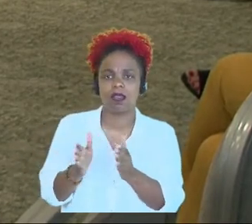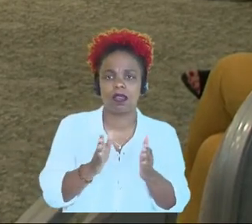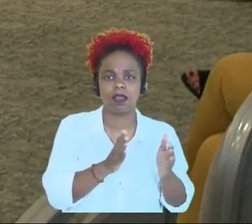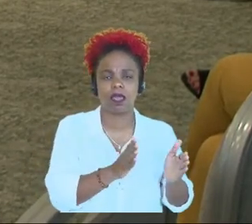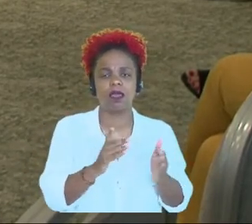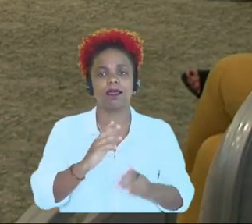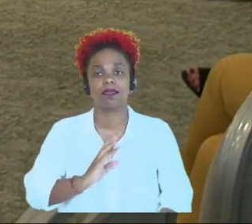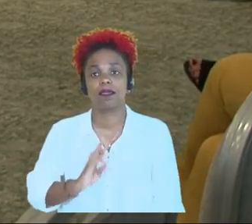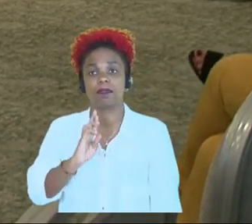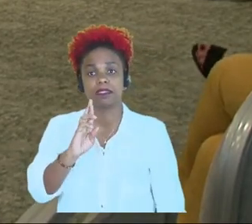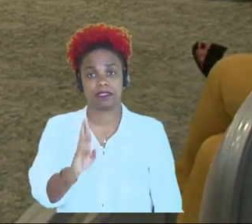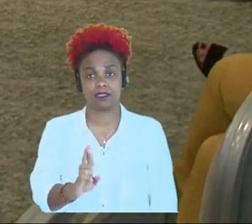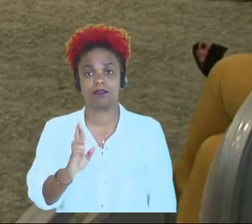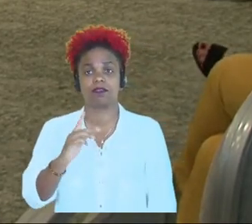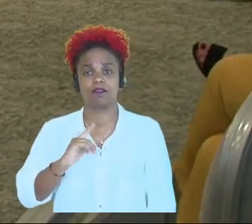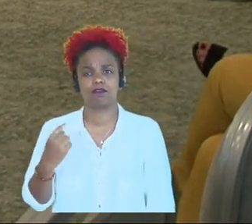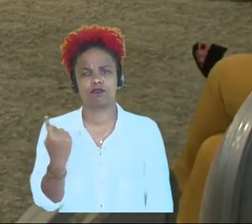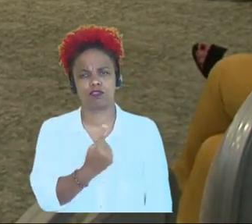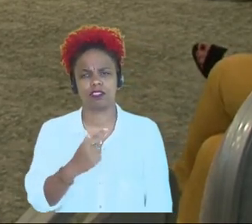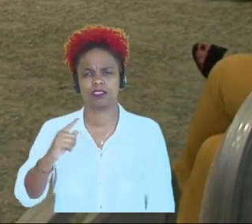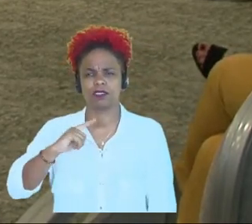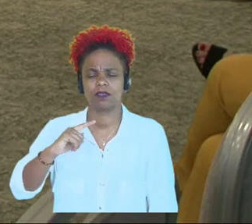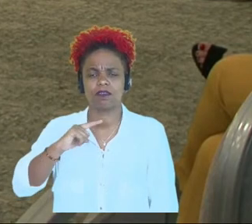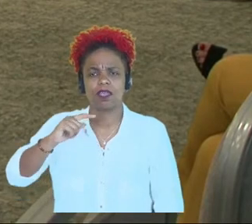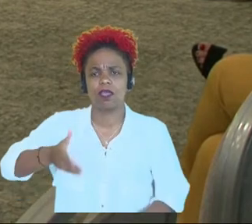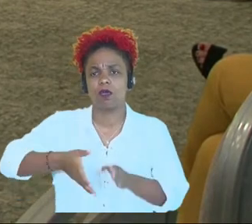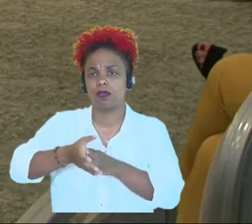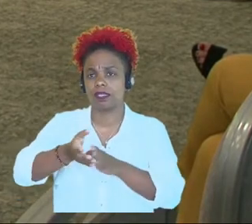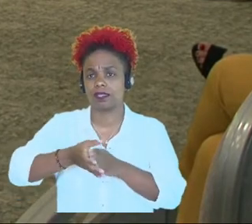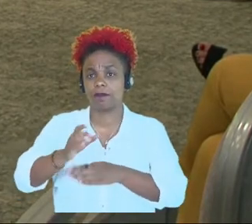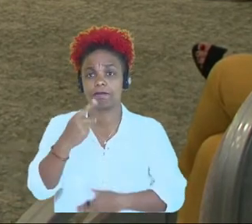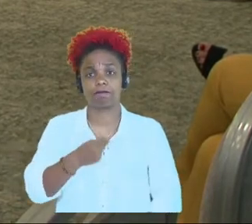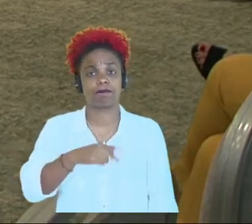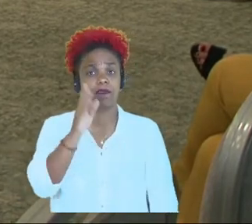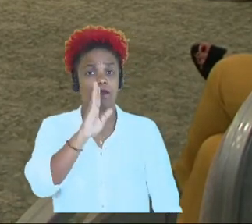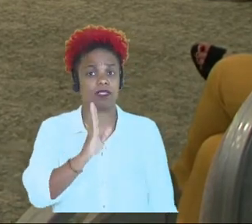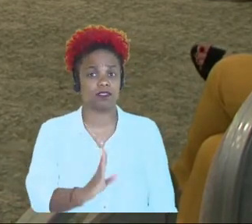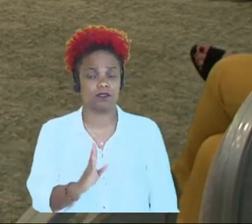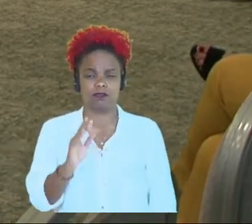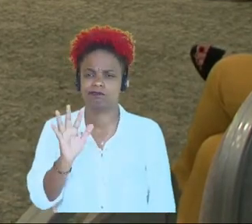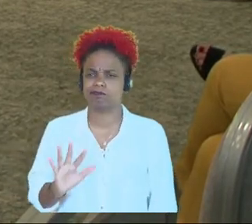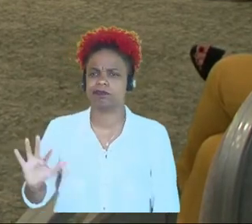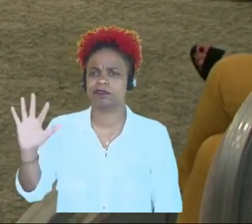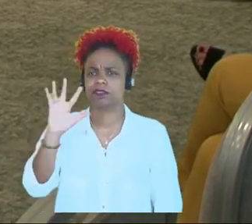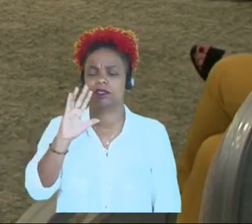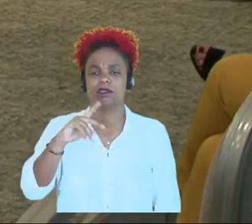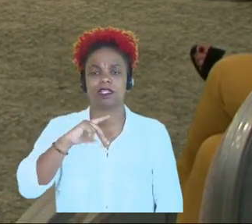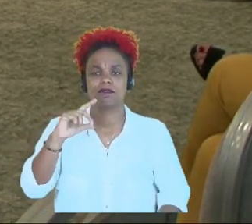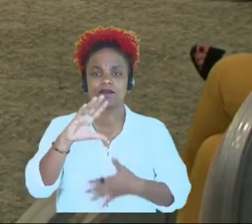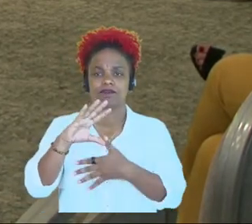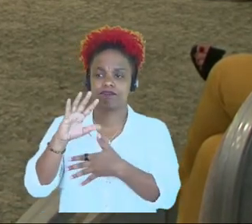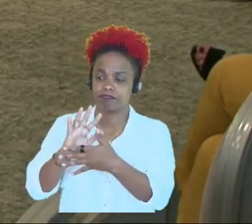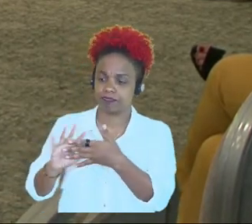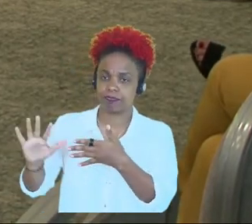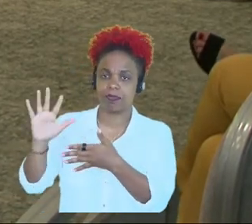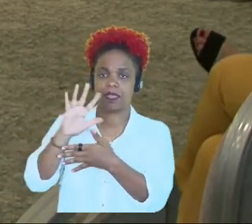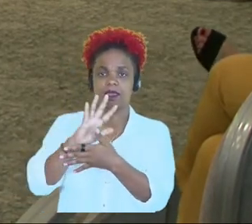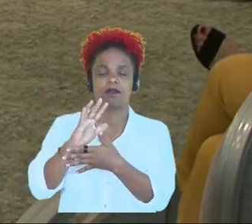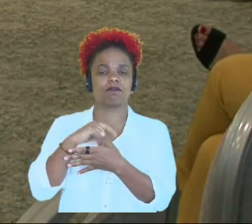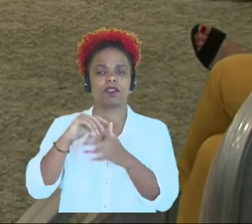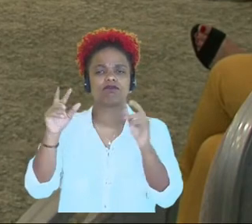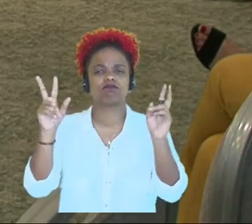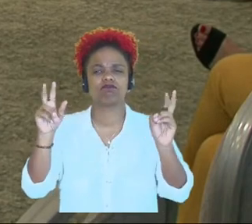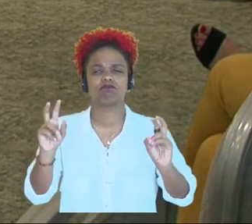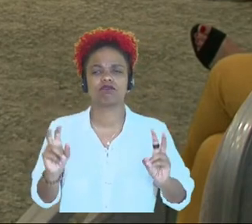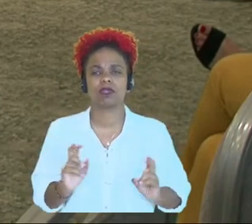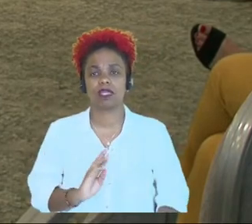a representação que nós teríamos que orientar no Brasil e, em geral, em América Latina, porque esse assunto